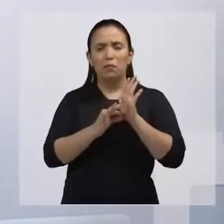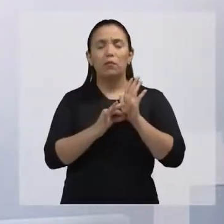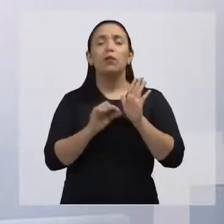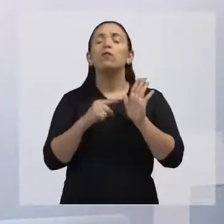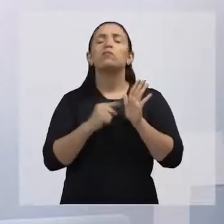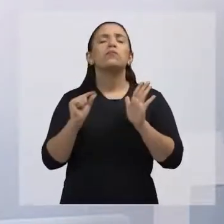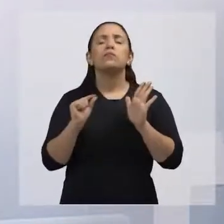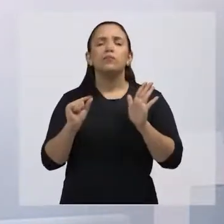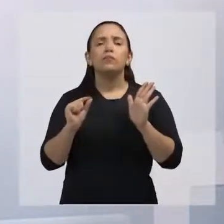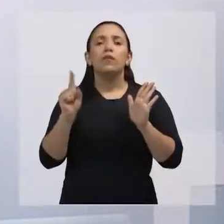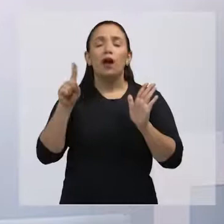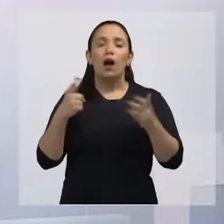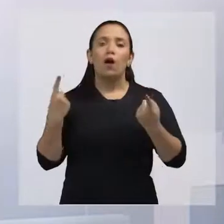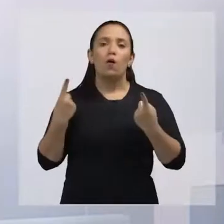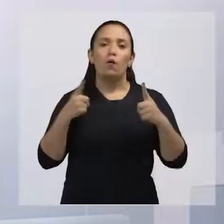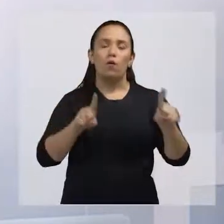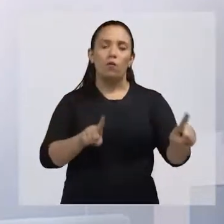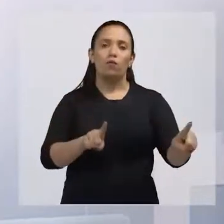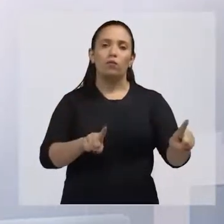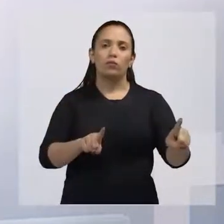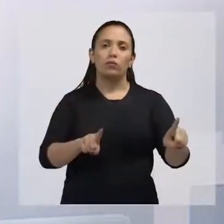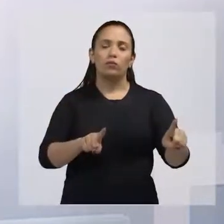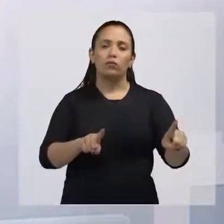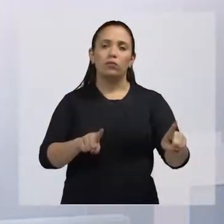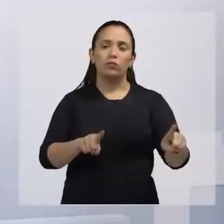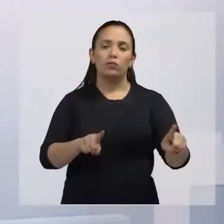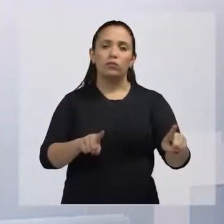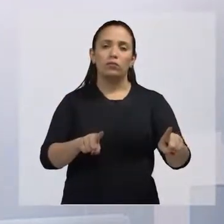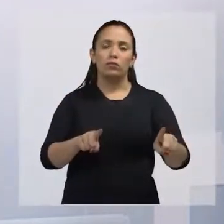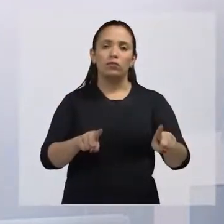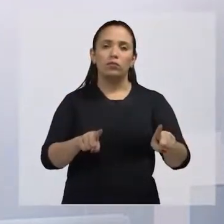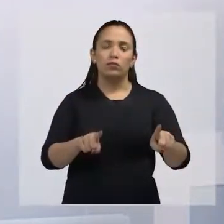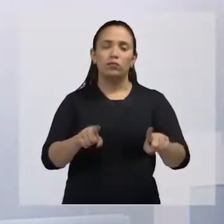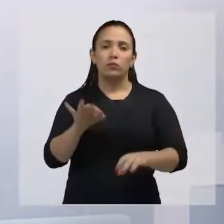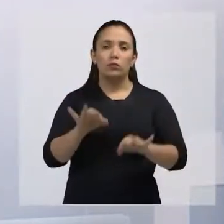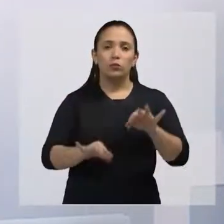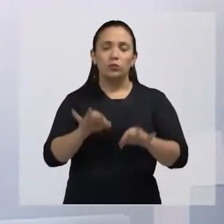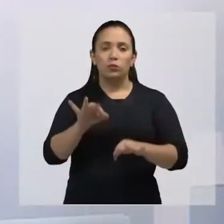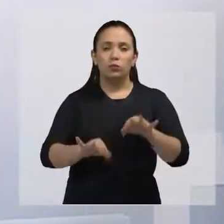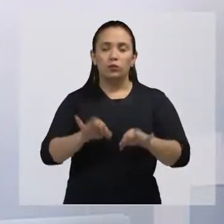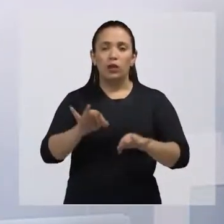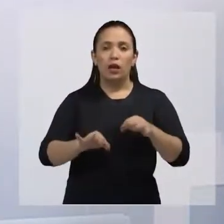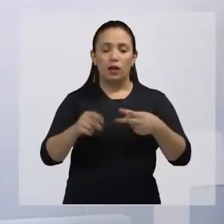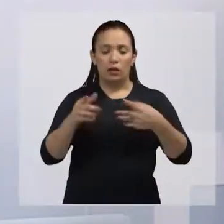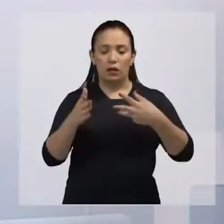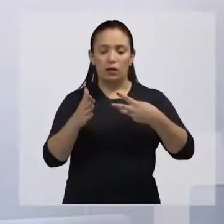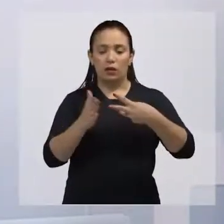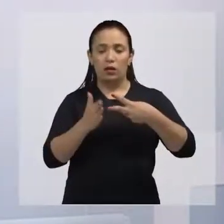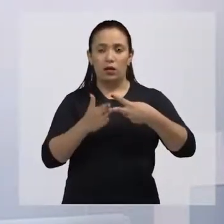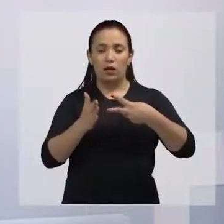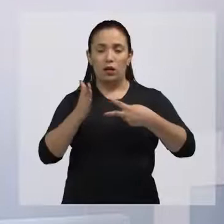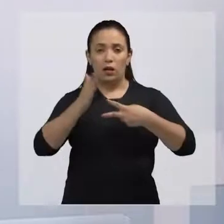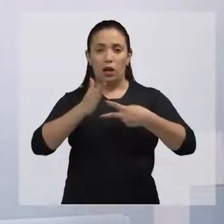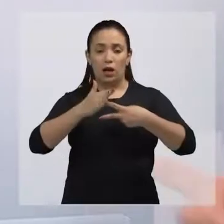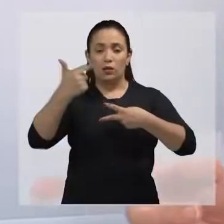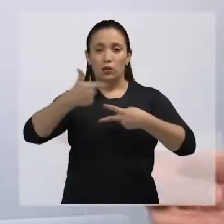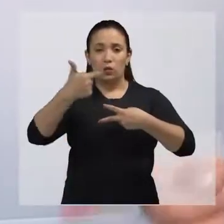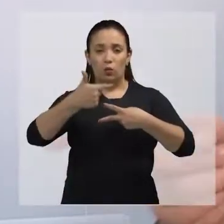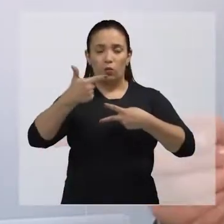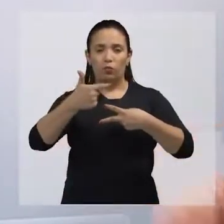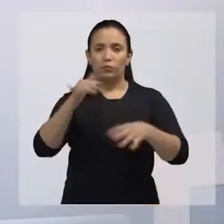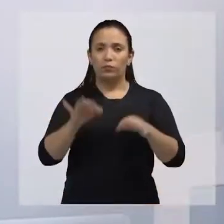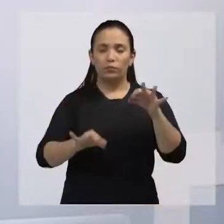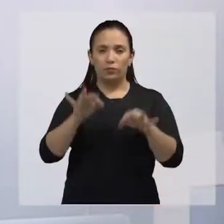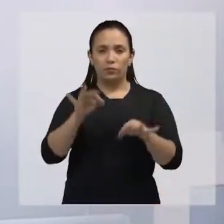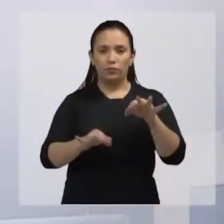advocacias, que é contra que o julgamento de segunda instância, o réu, a partir na realidade